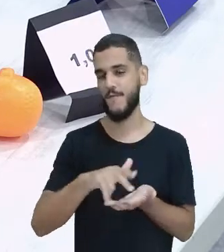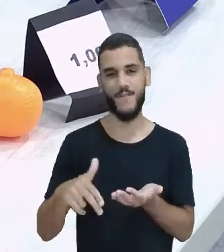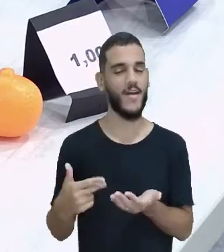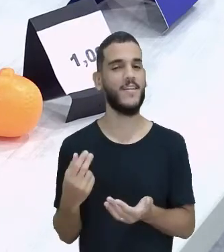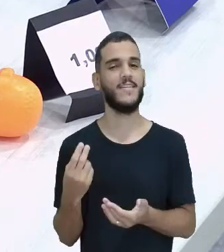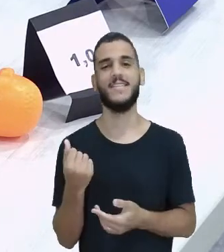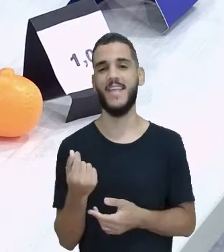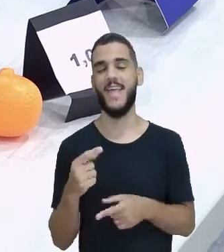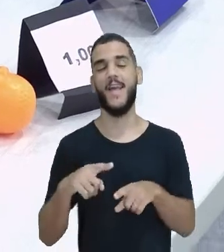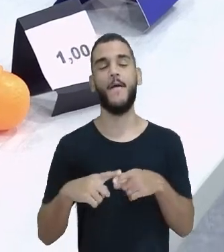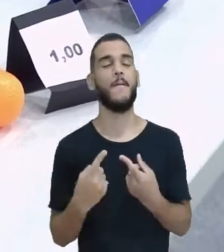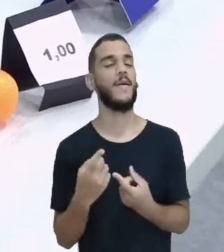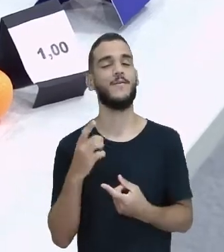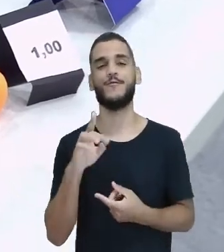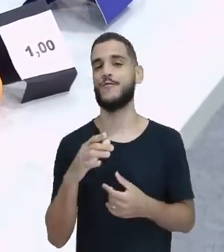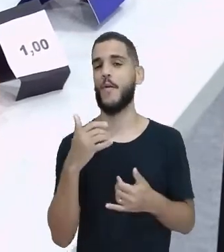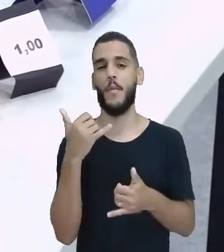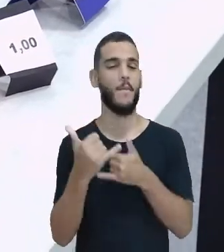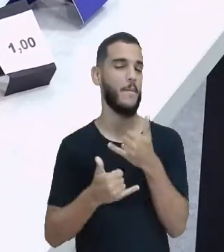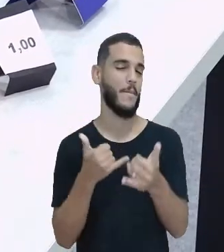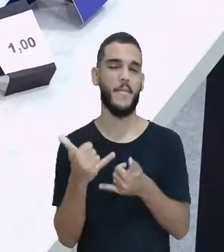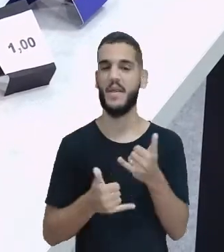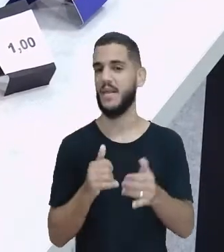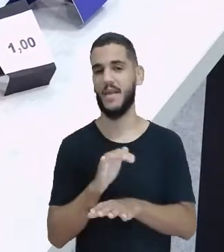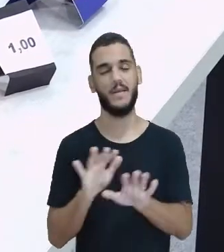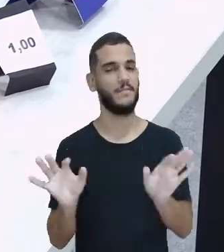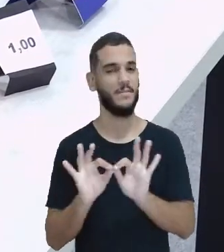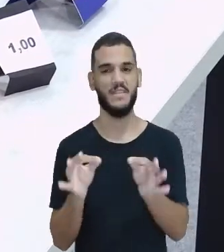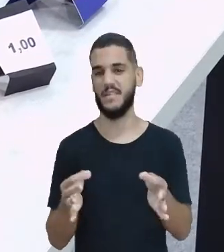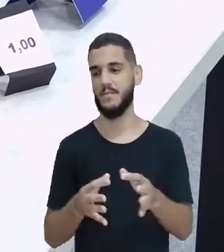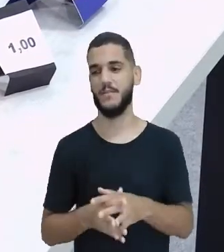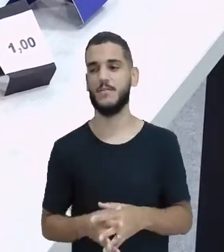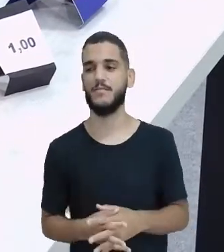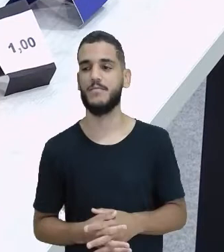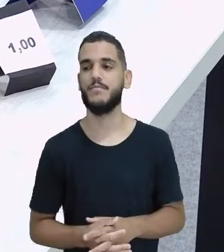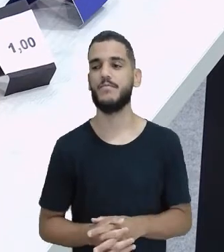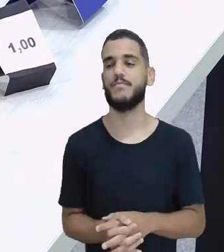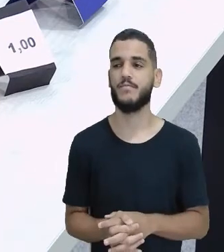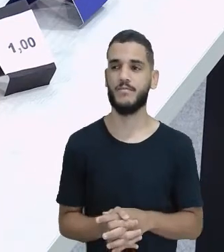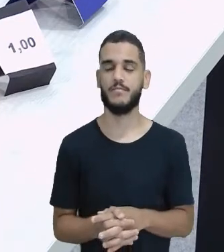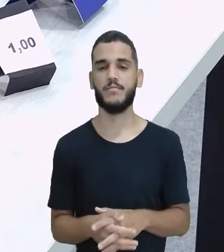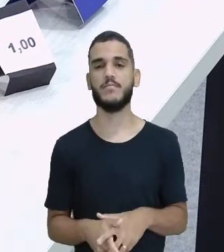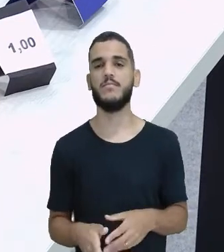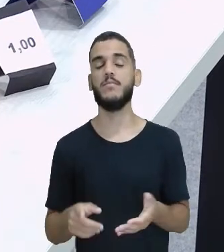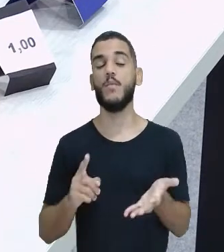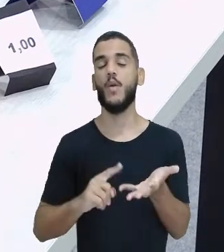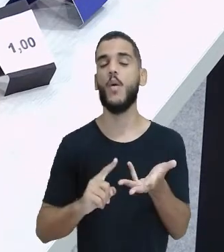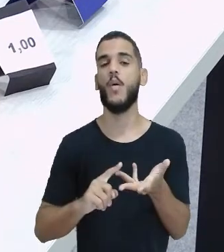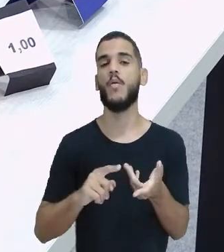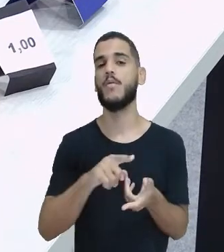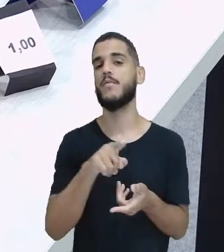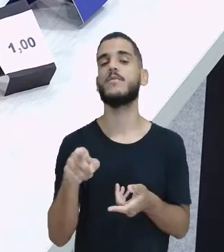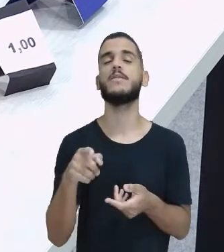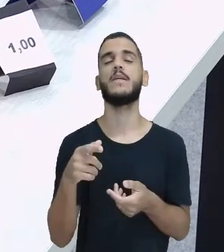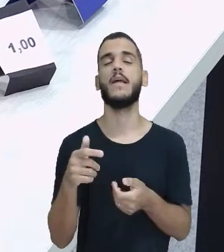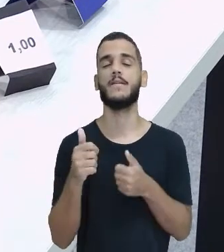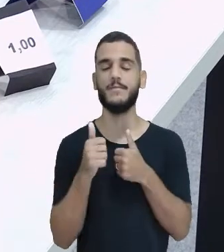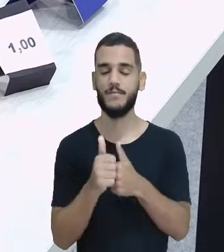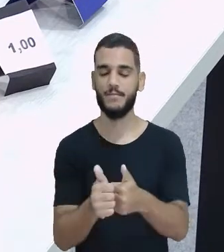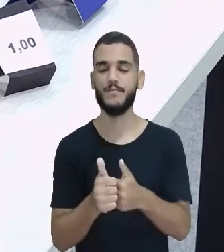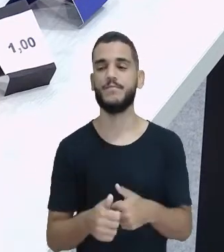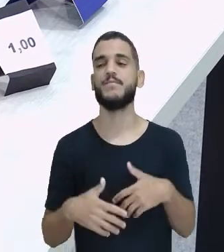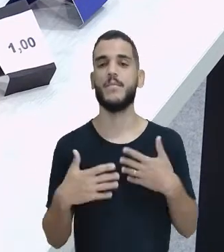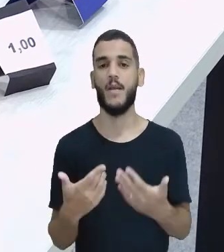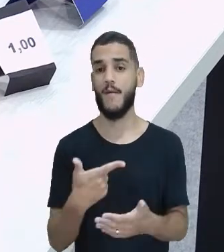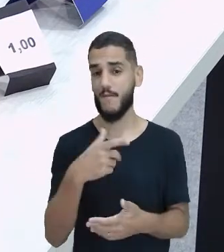mas que só serve mesmo pra gente brincar de supermercado. Contem aí pra mim, vocês que estão nos acompanhando.